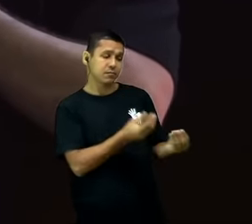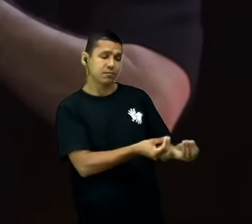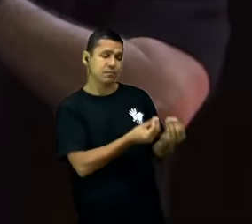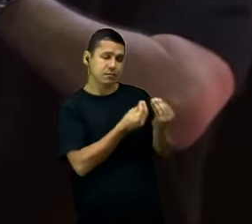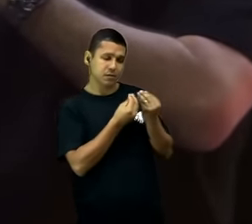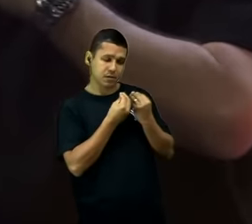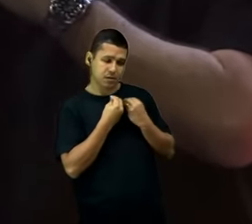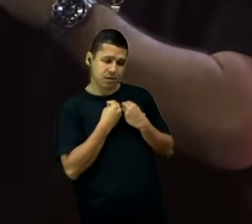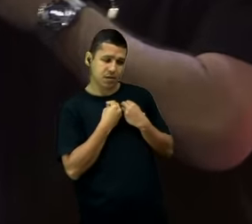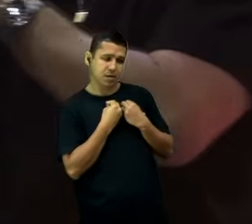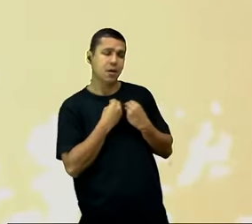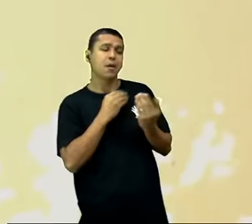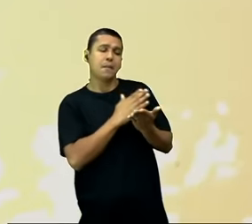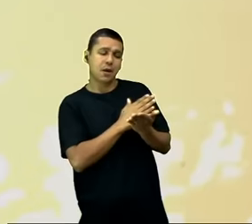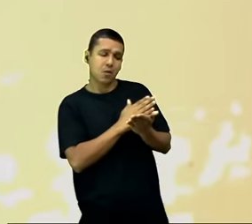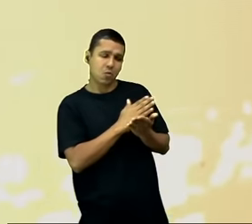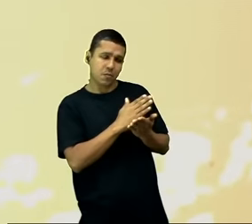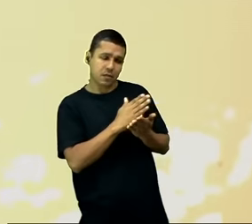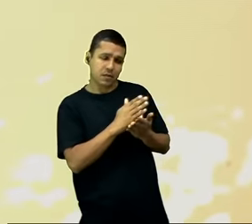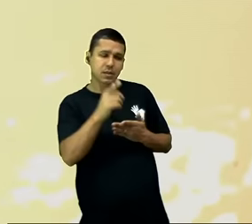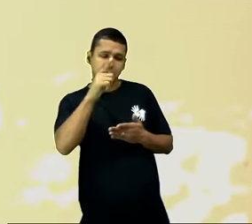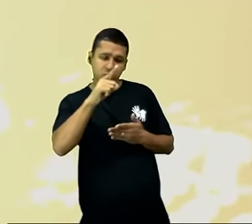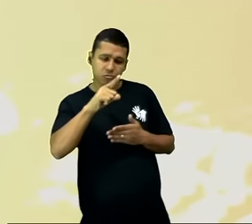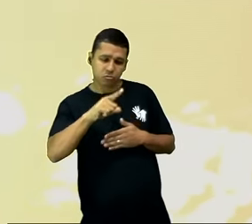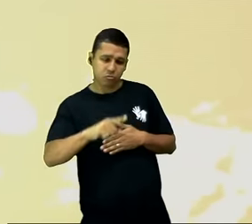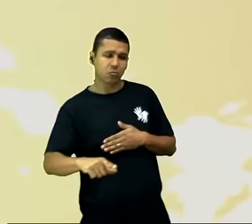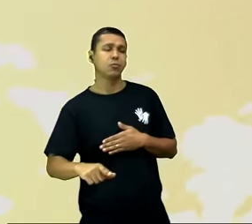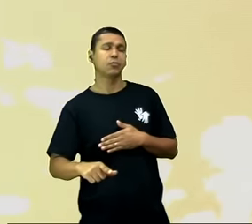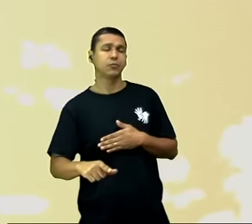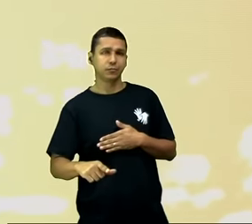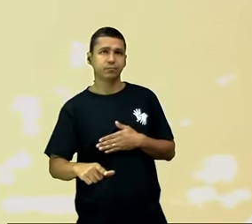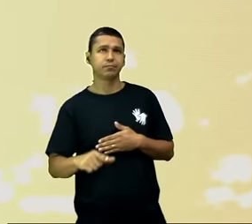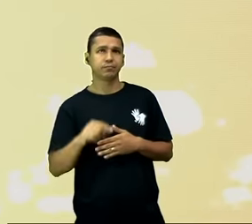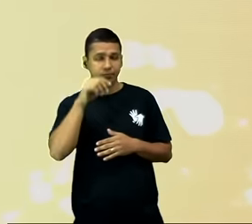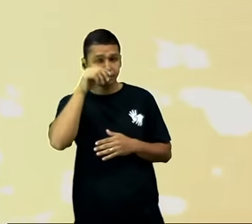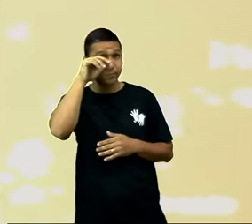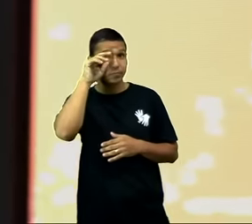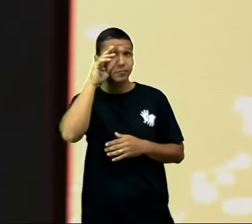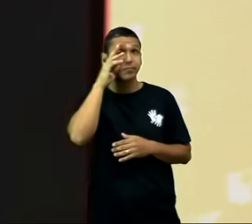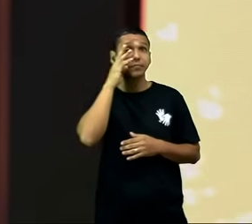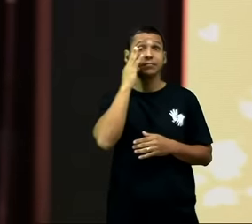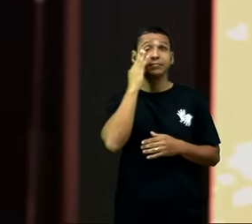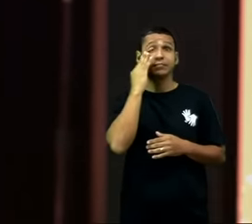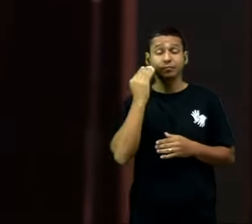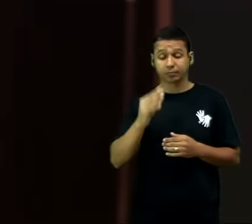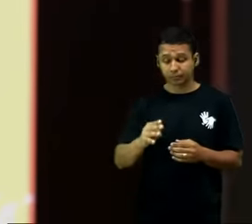que eu coloque as coisas no lugar certo.